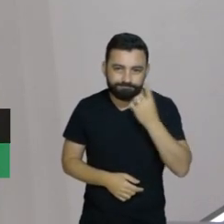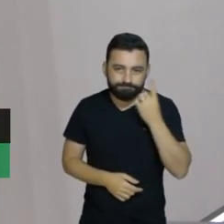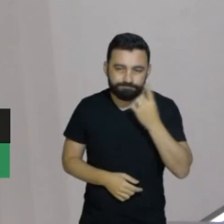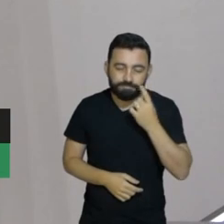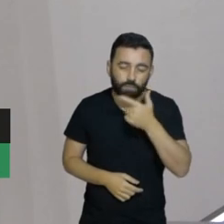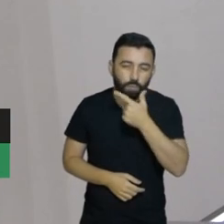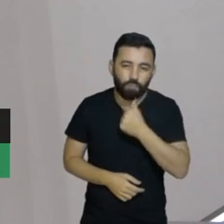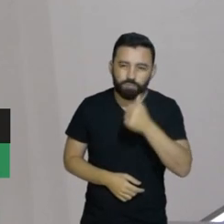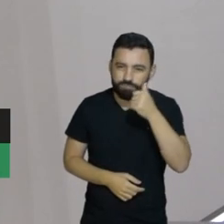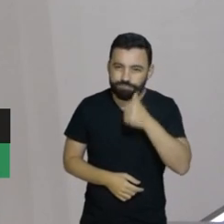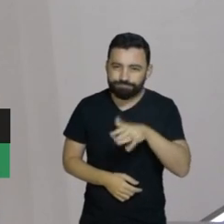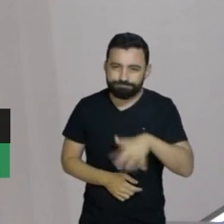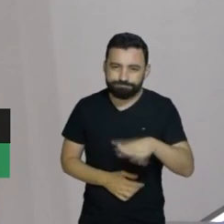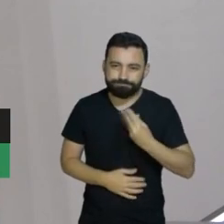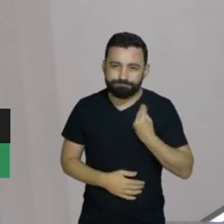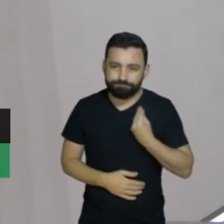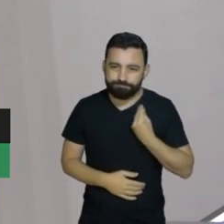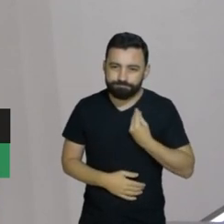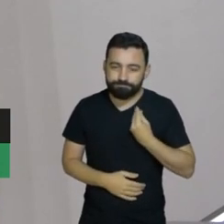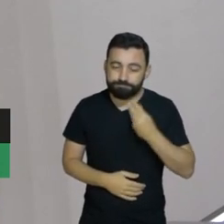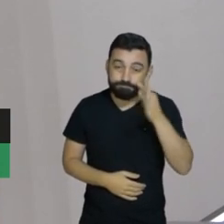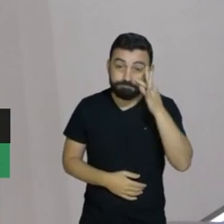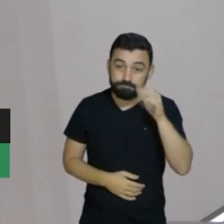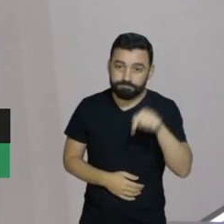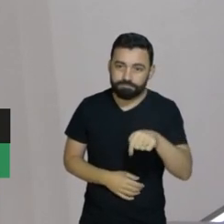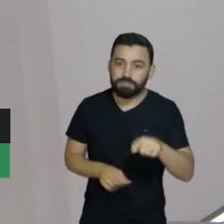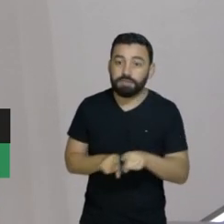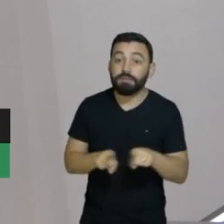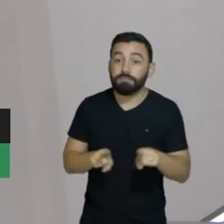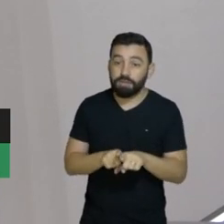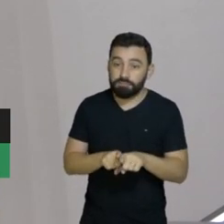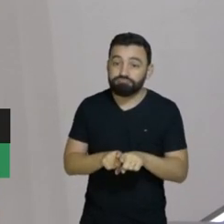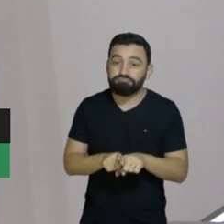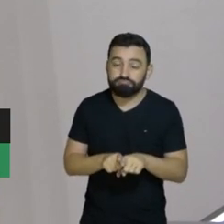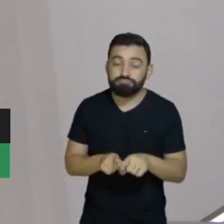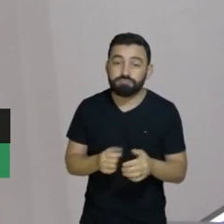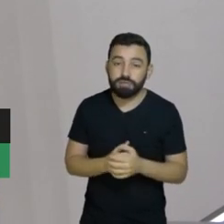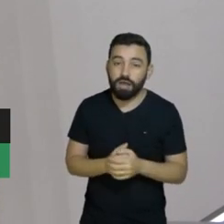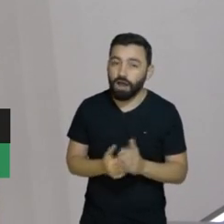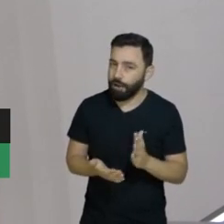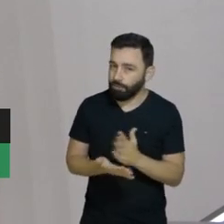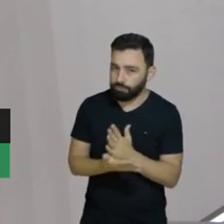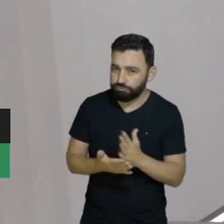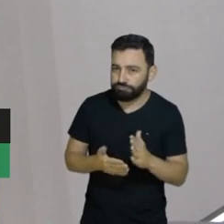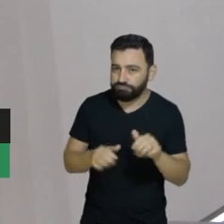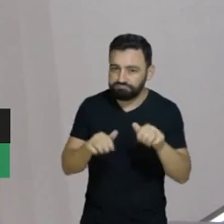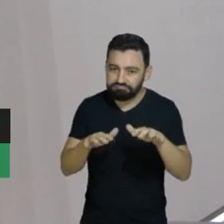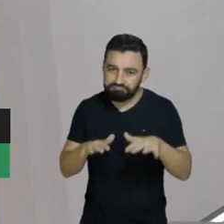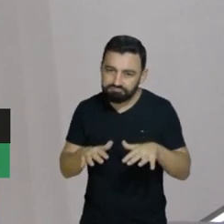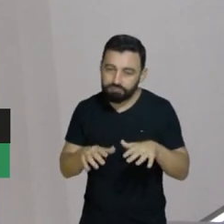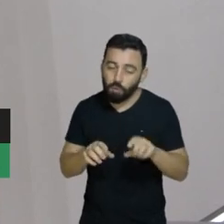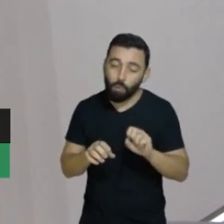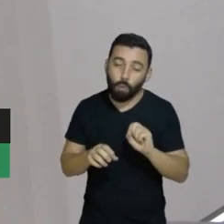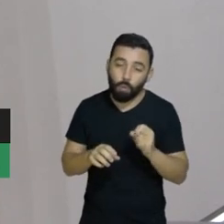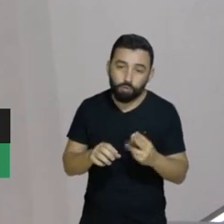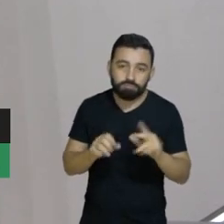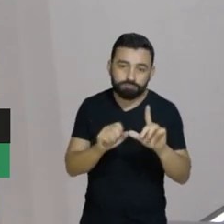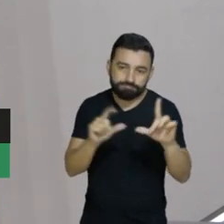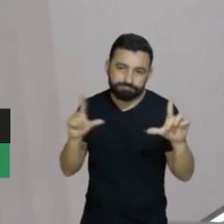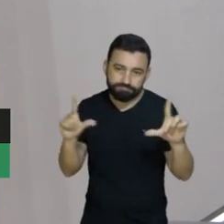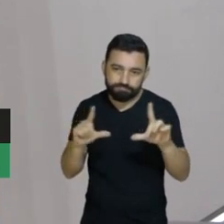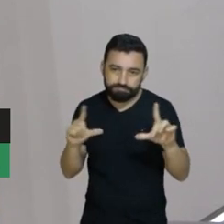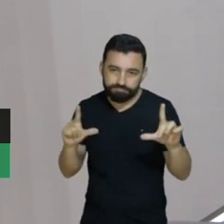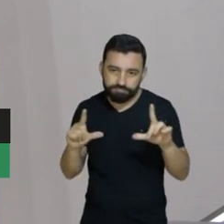aqui presentes, a todos os que se encontram neste recinto ou nos acompanham